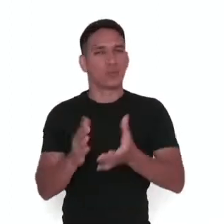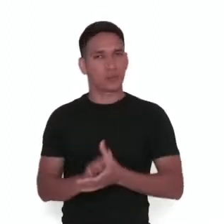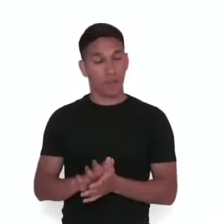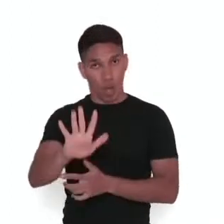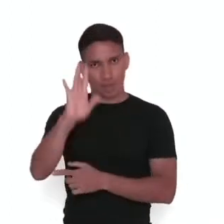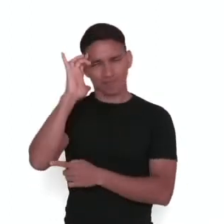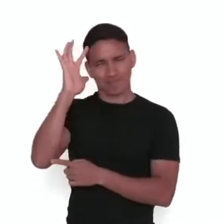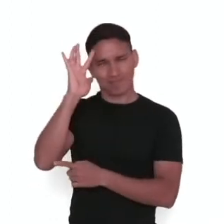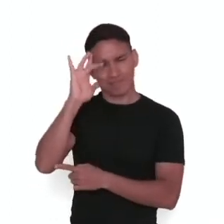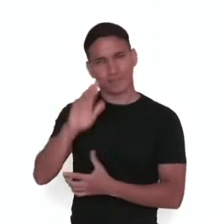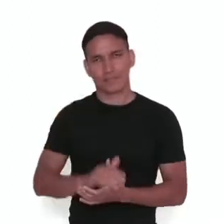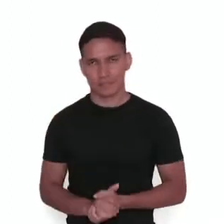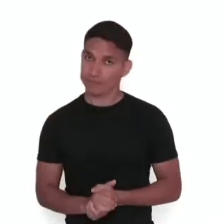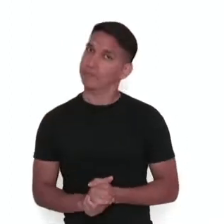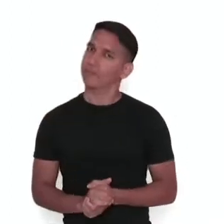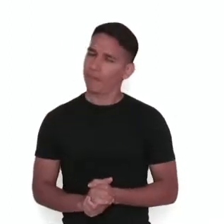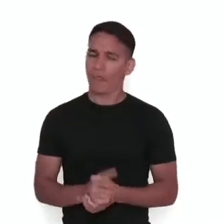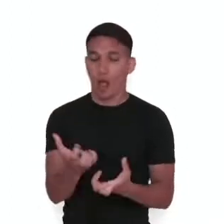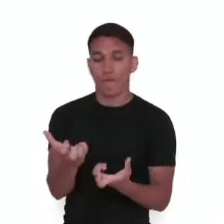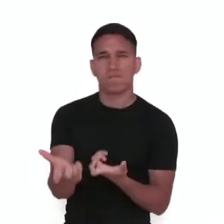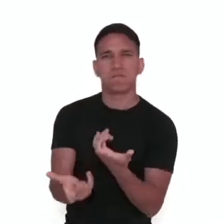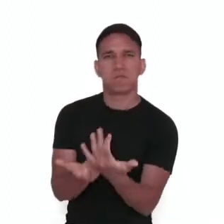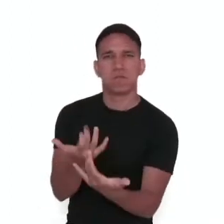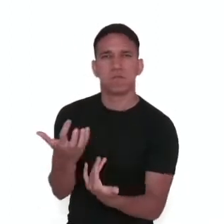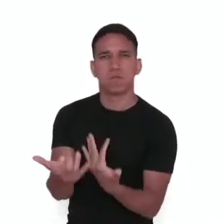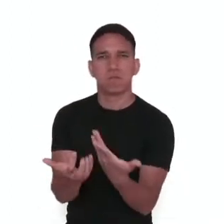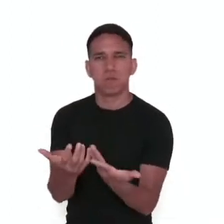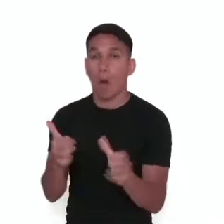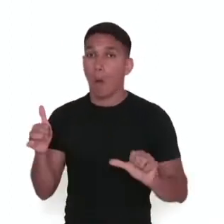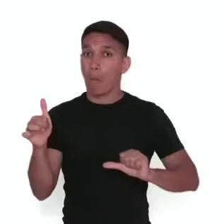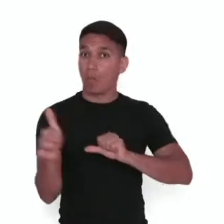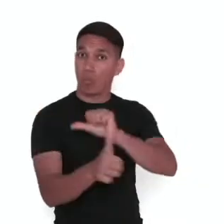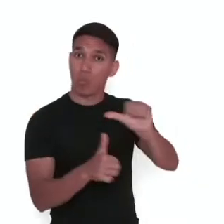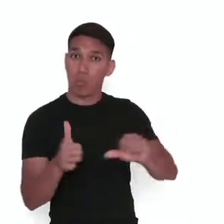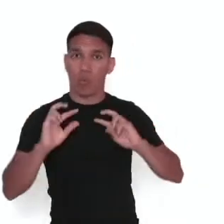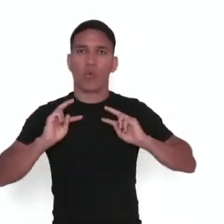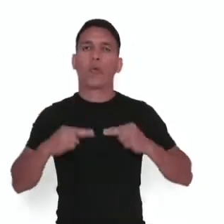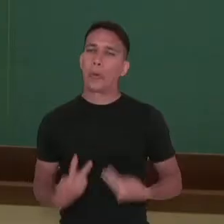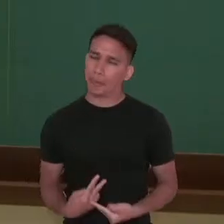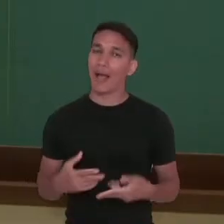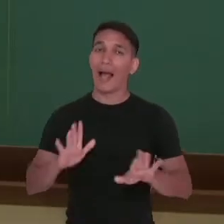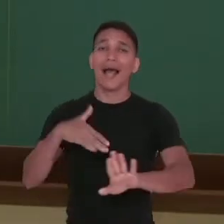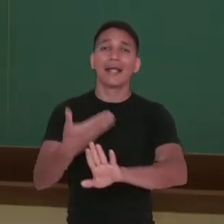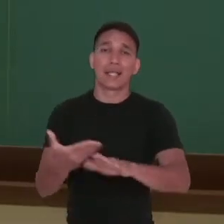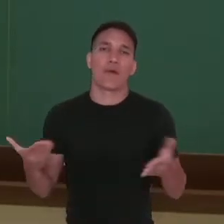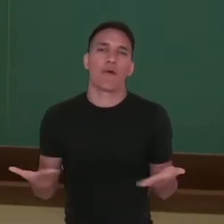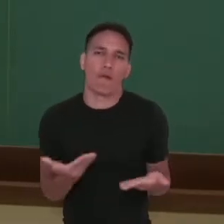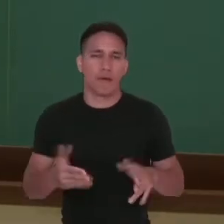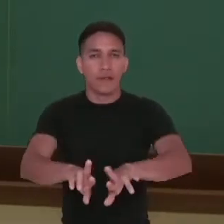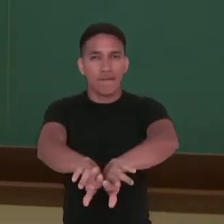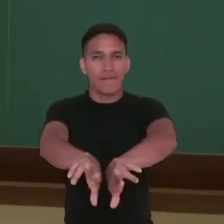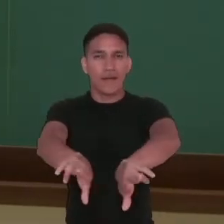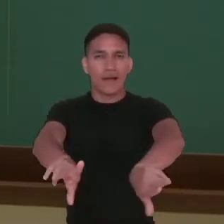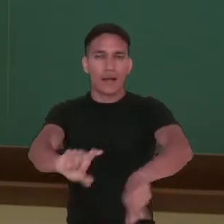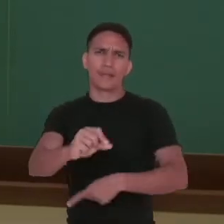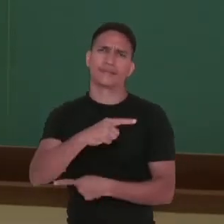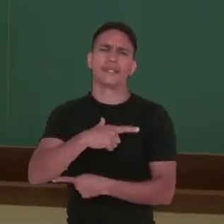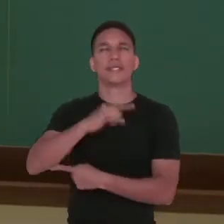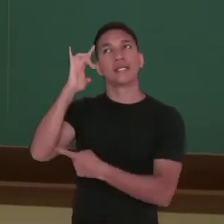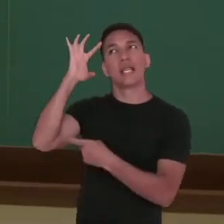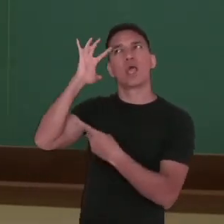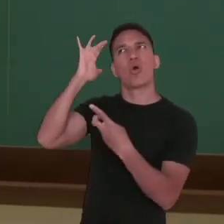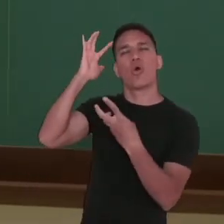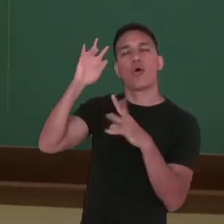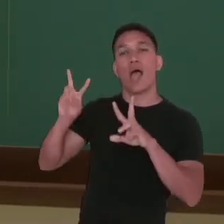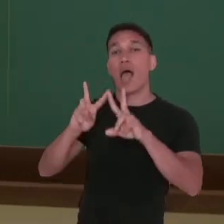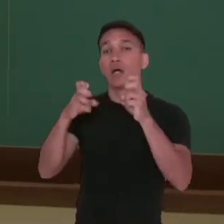vamos pensar. O fogo, ele mudou muito a humanidade. Até hoje, tem muitas teorias com